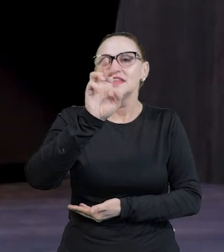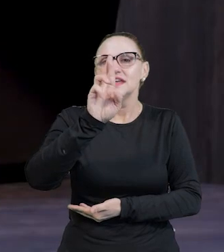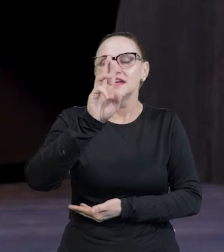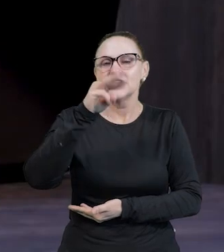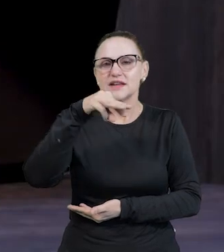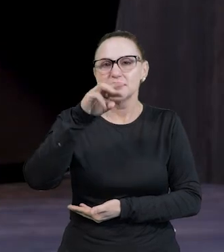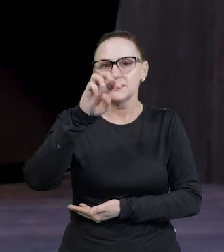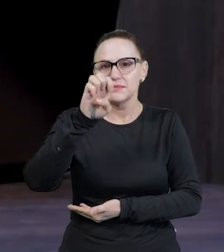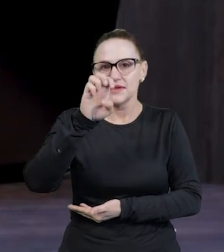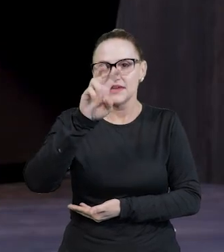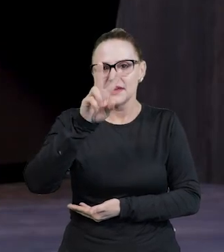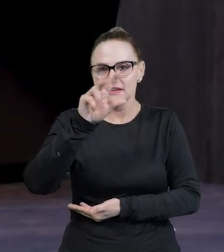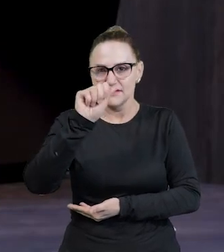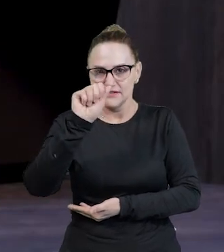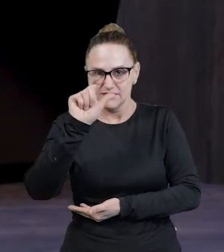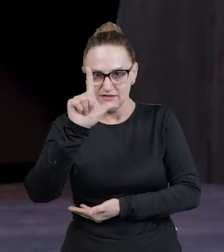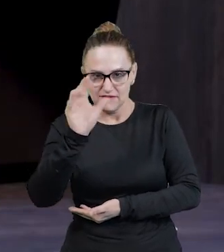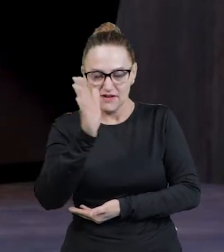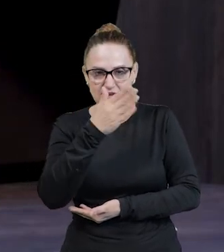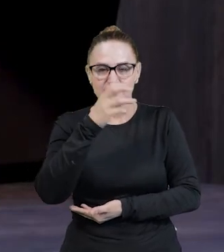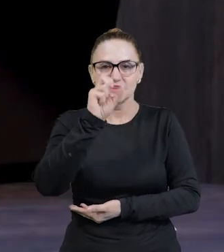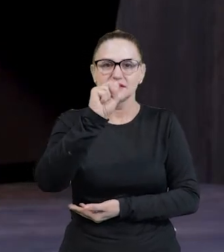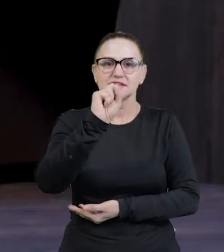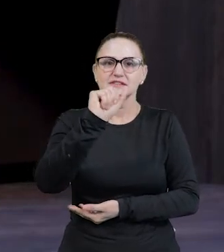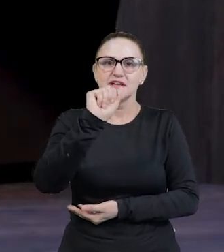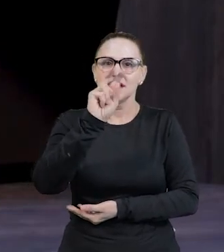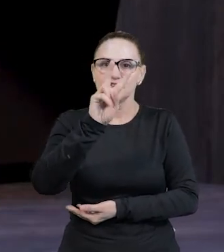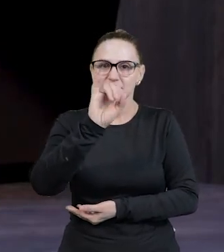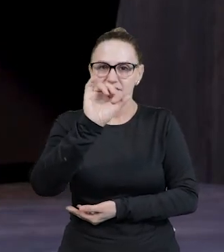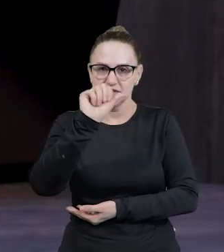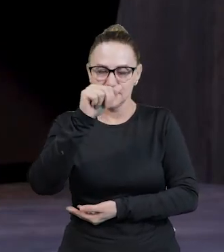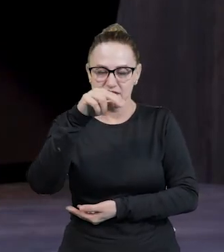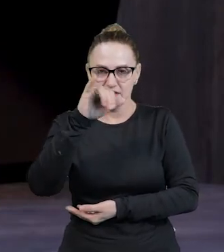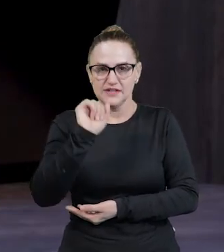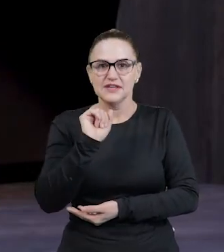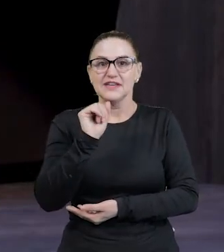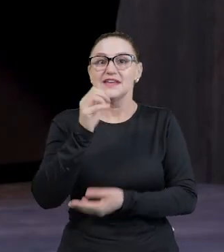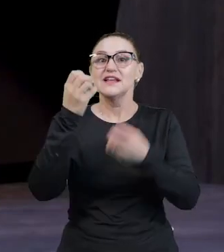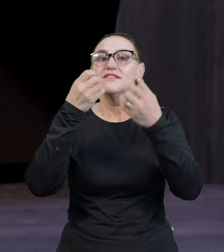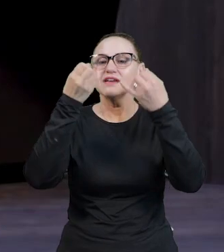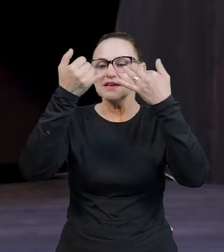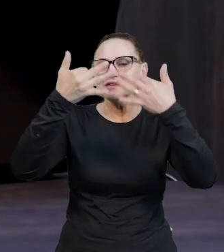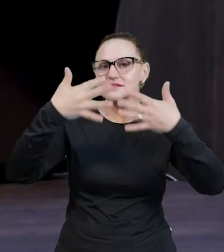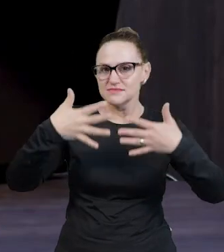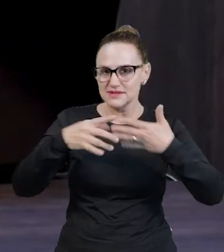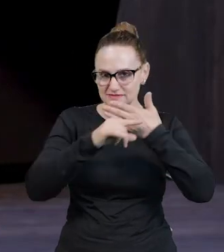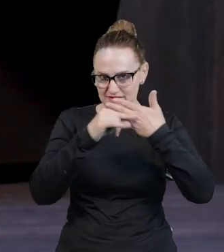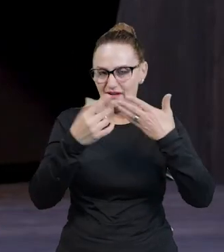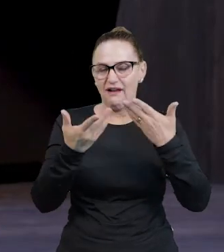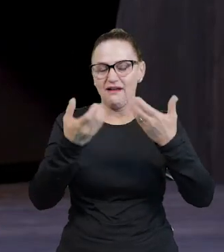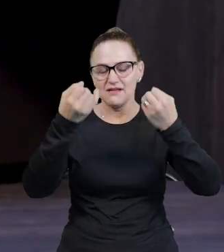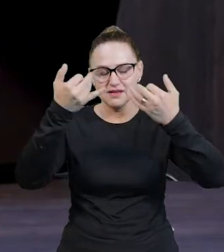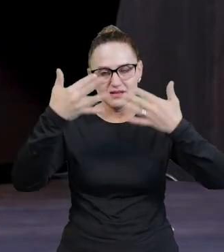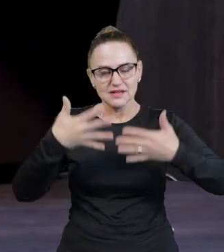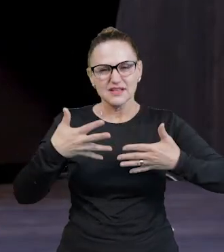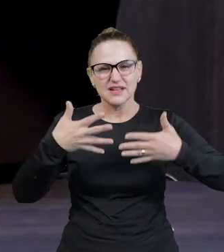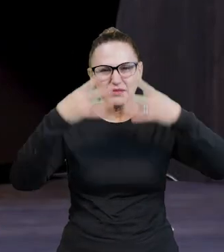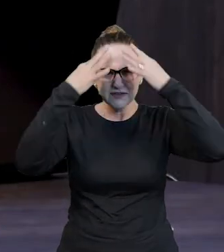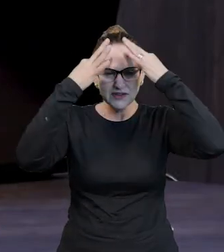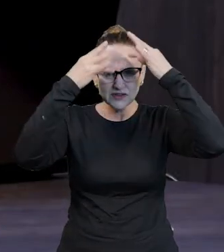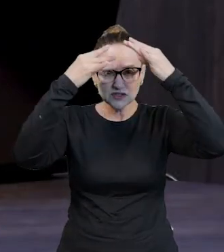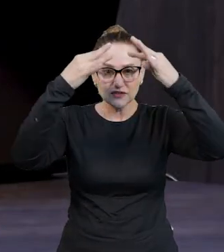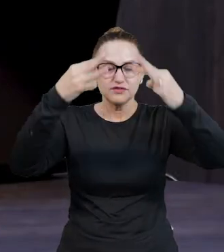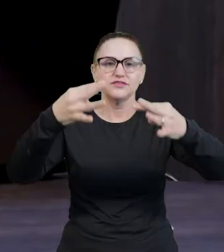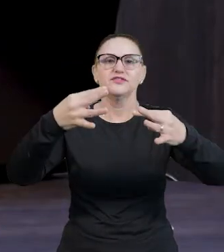escrever justamente que a filosofia ela é uma reflexão radical, rigorosa e de